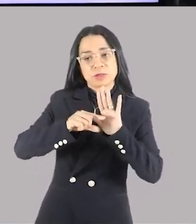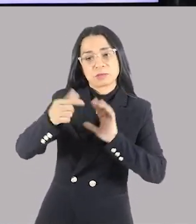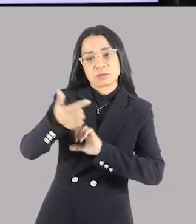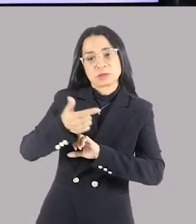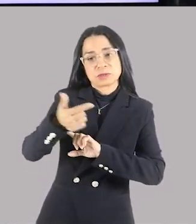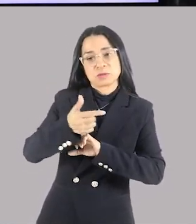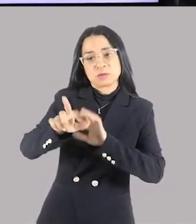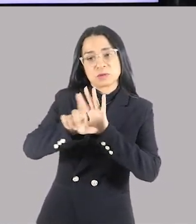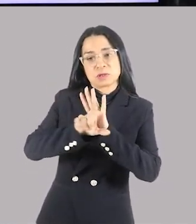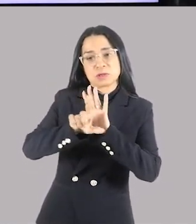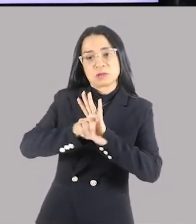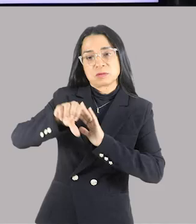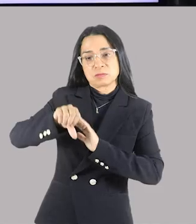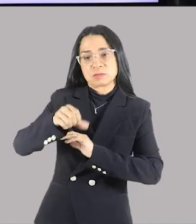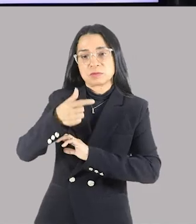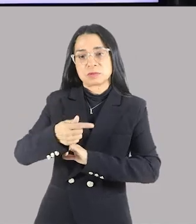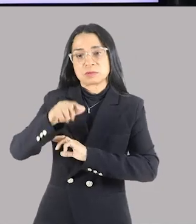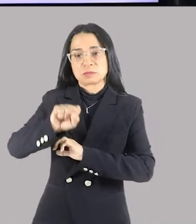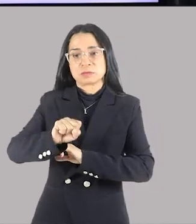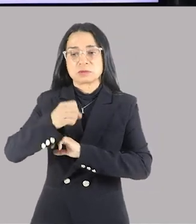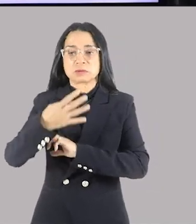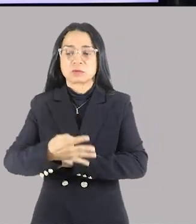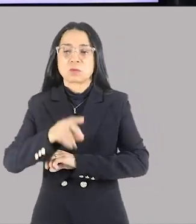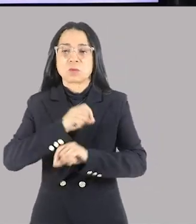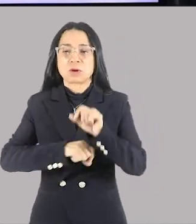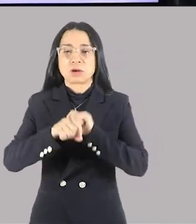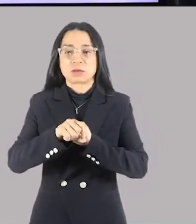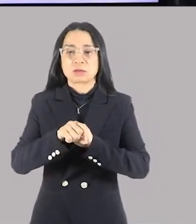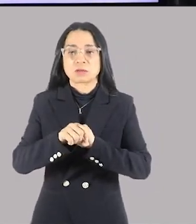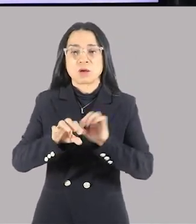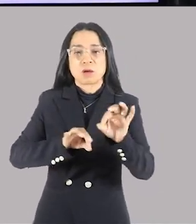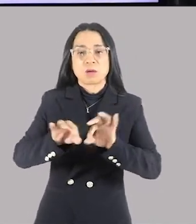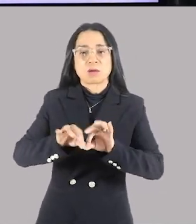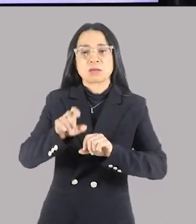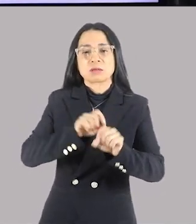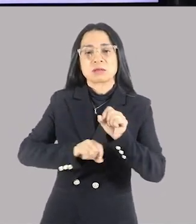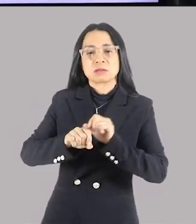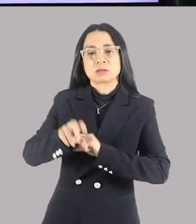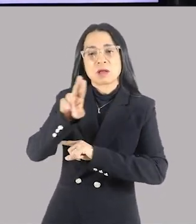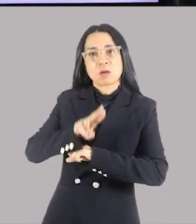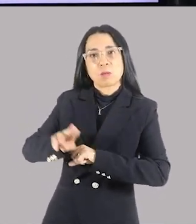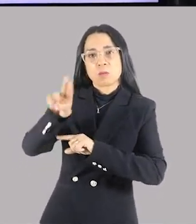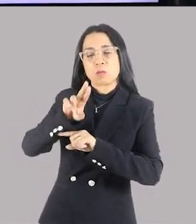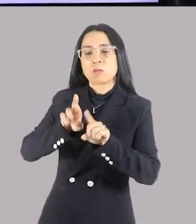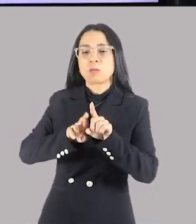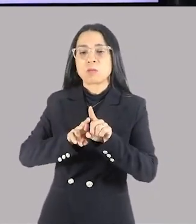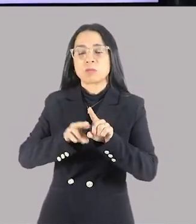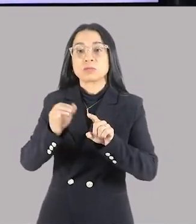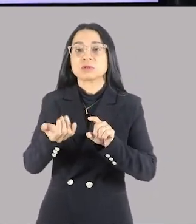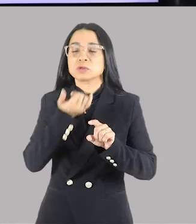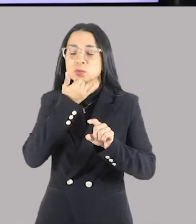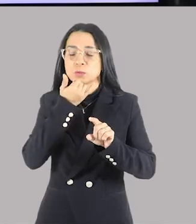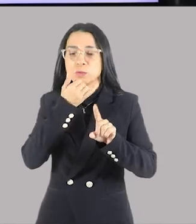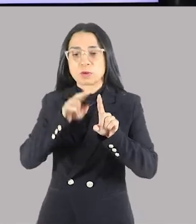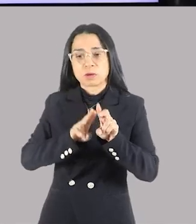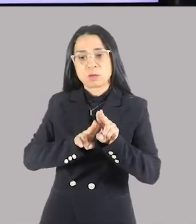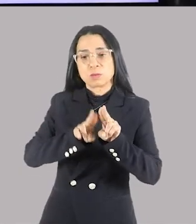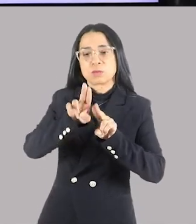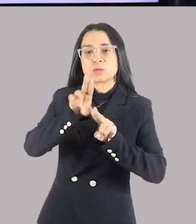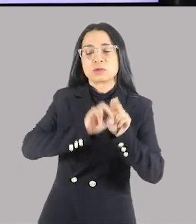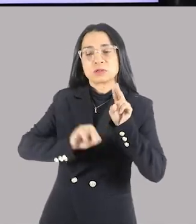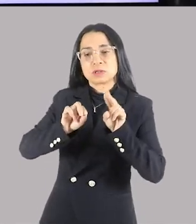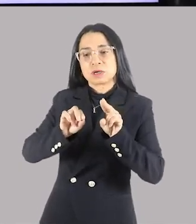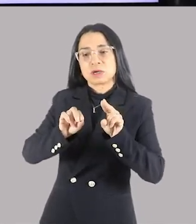Lei 9.784, de 99, estabelece que órgão é a unidade de atuação integrante da estrutura